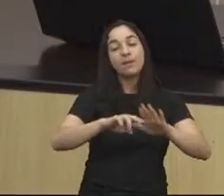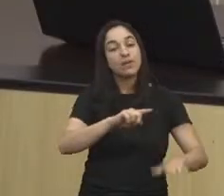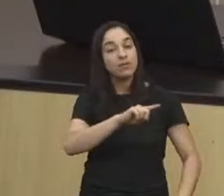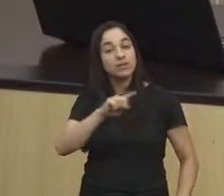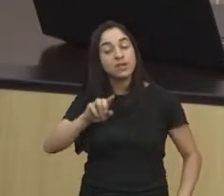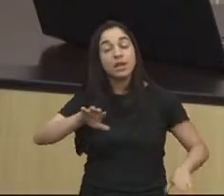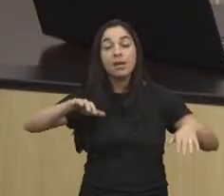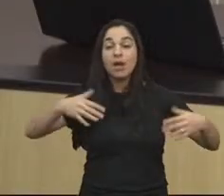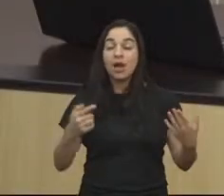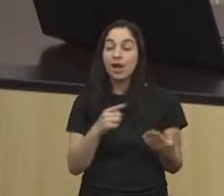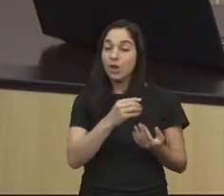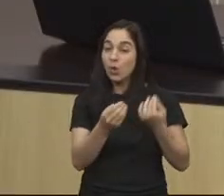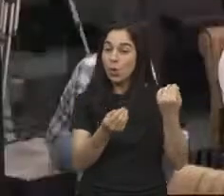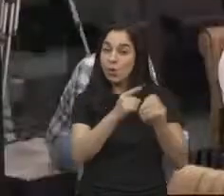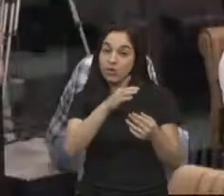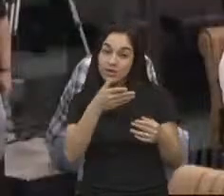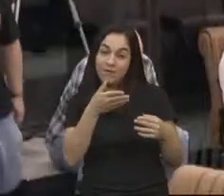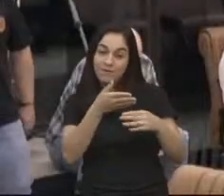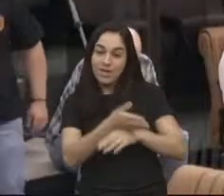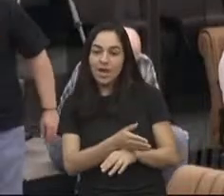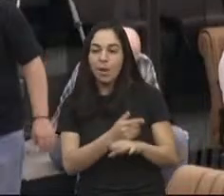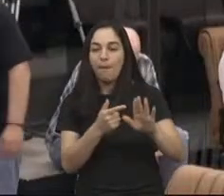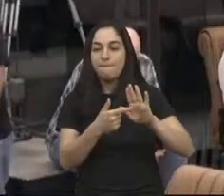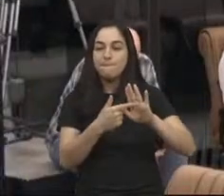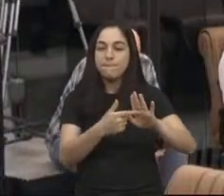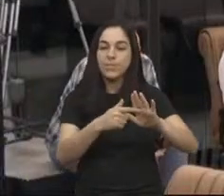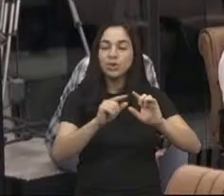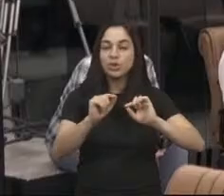como vocês vieram para cá, vocês